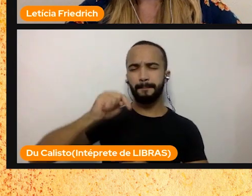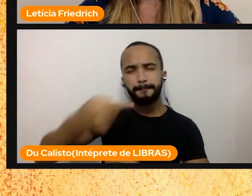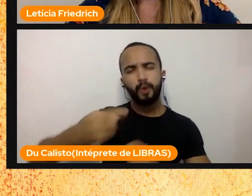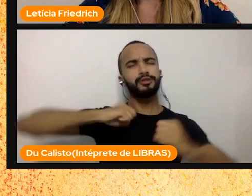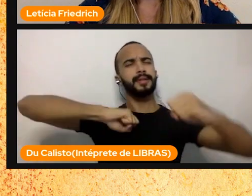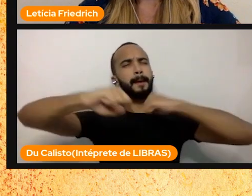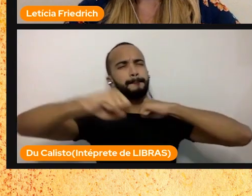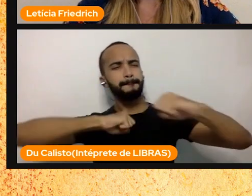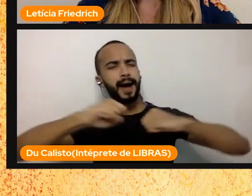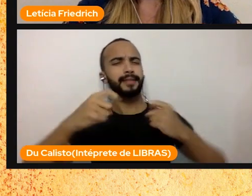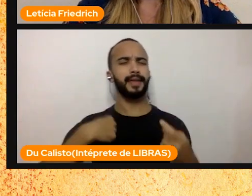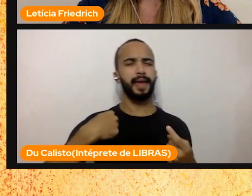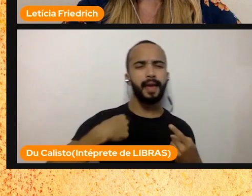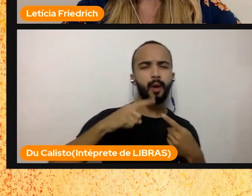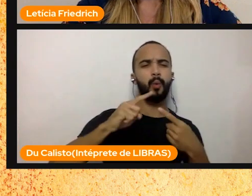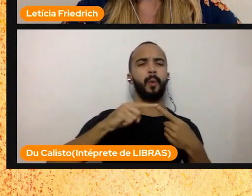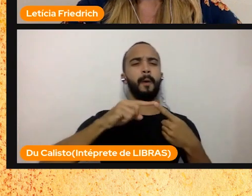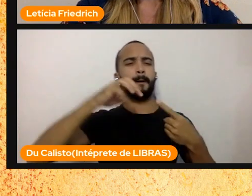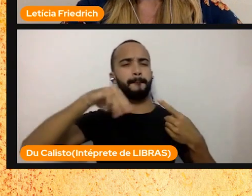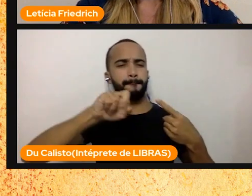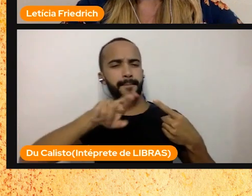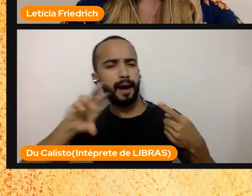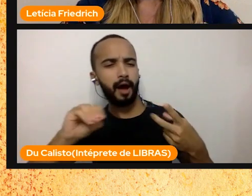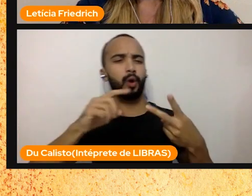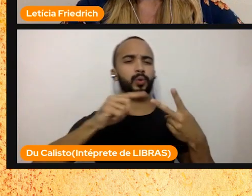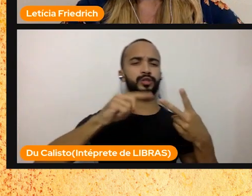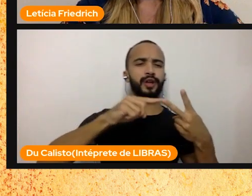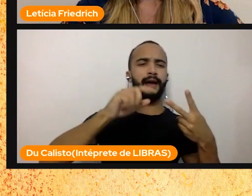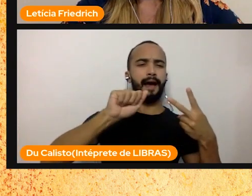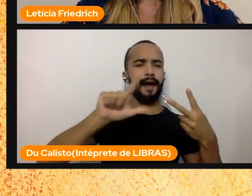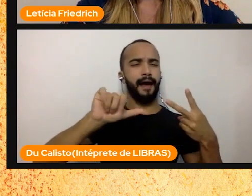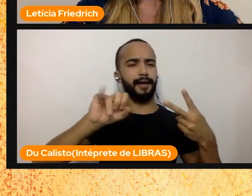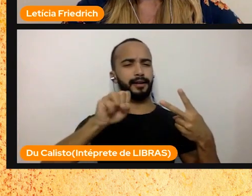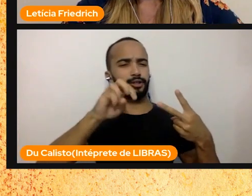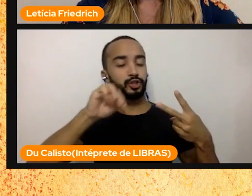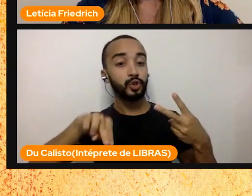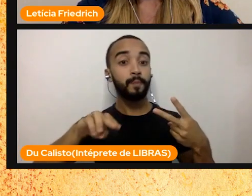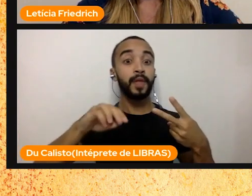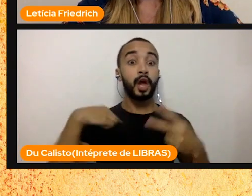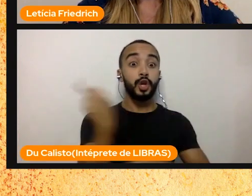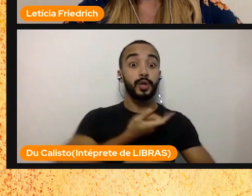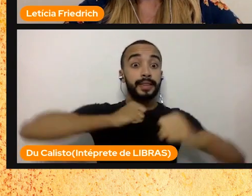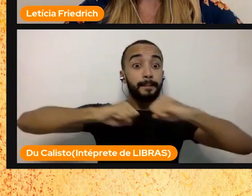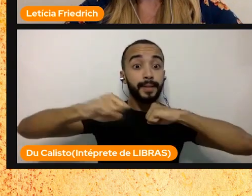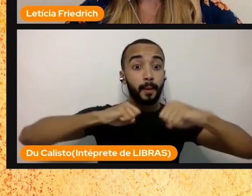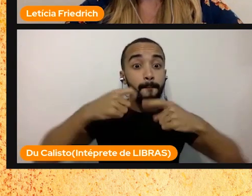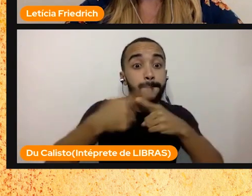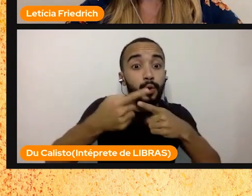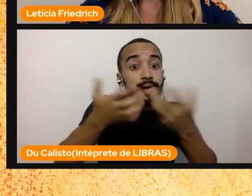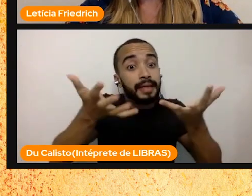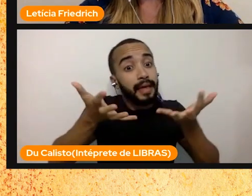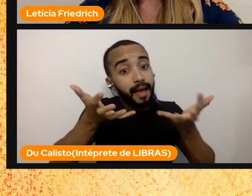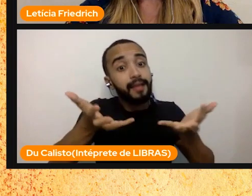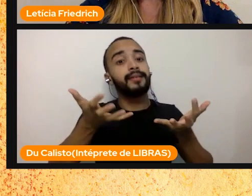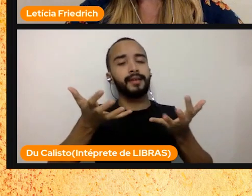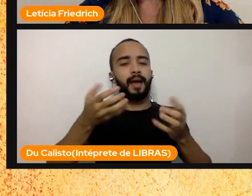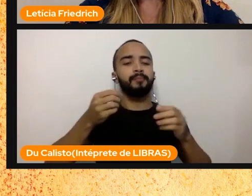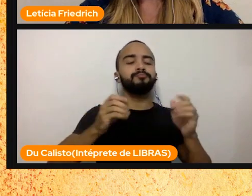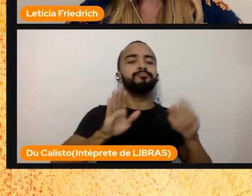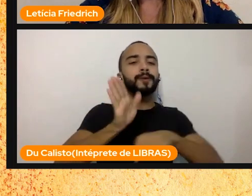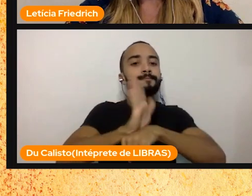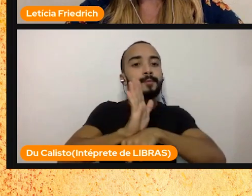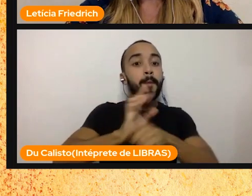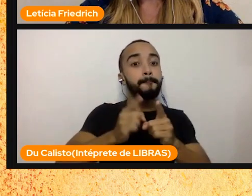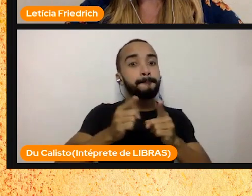Alisson Ricardo, que também é outro grande animador, e a gente se debatia, porque a gente queria, Letícia, fazer um longa-metragem, só que eu lembro muito